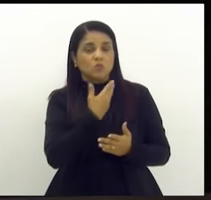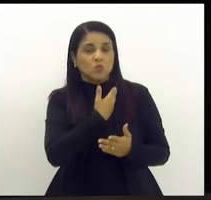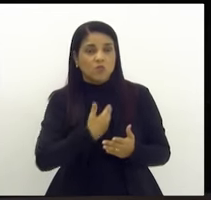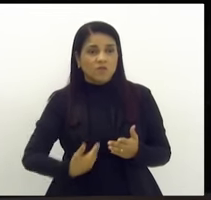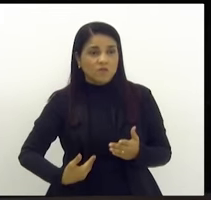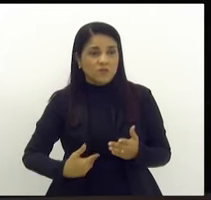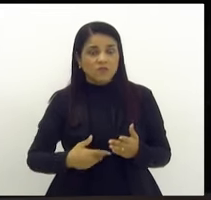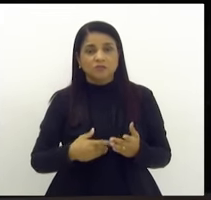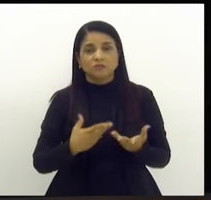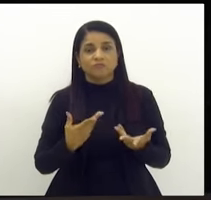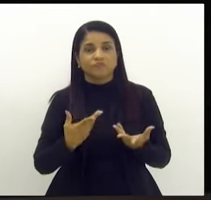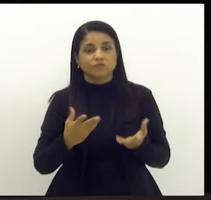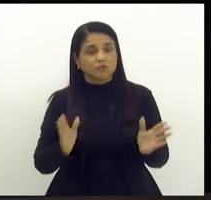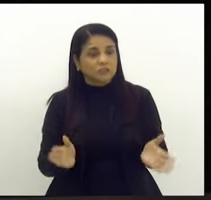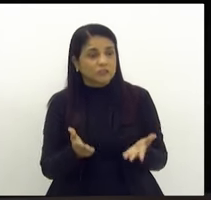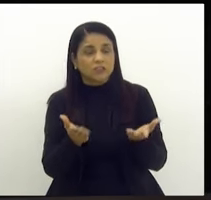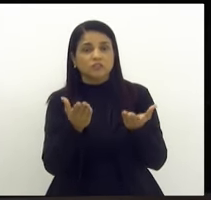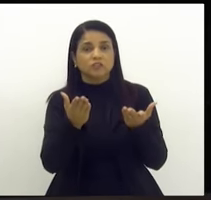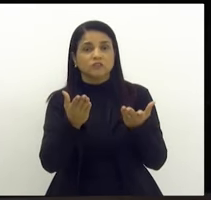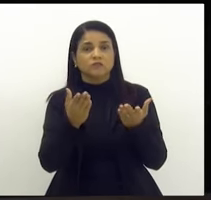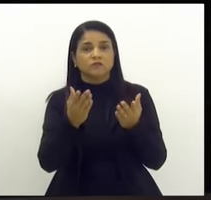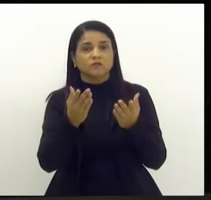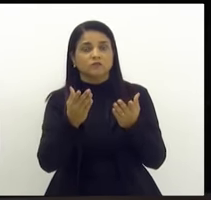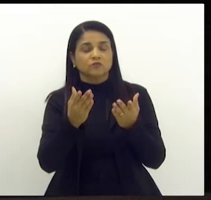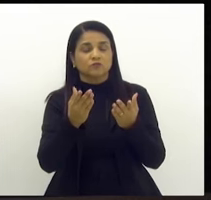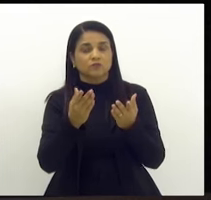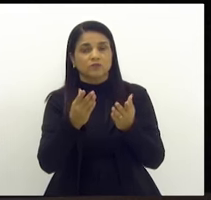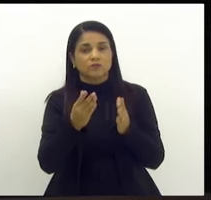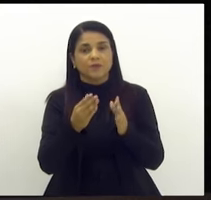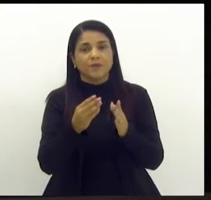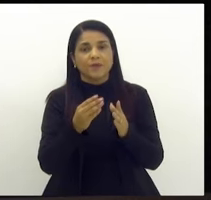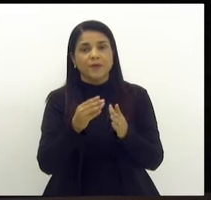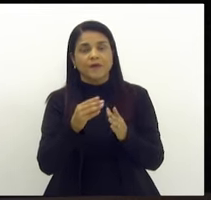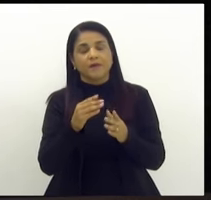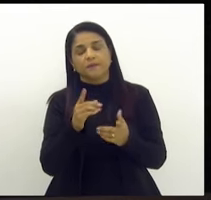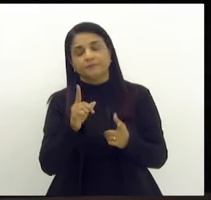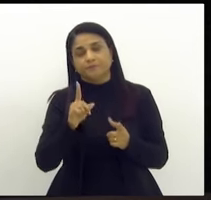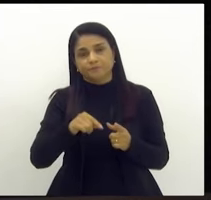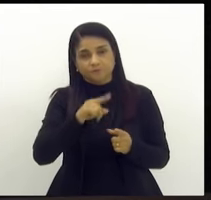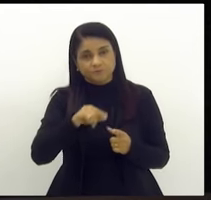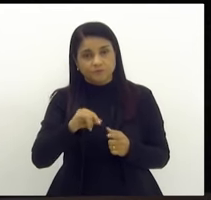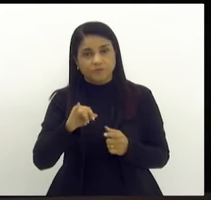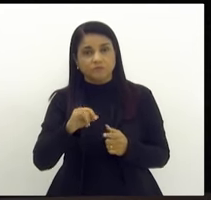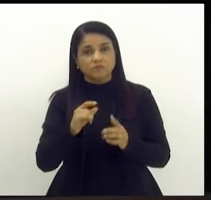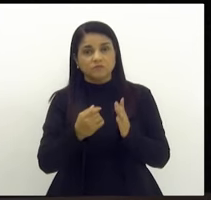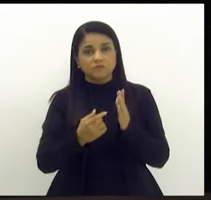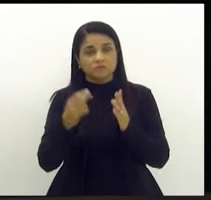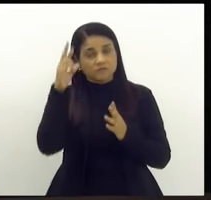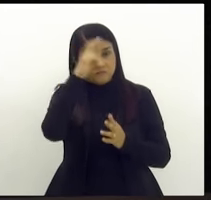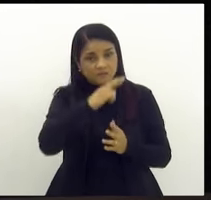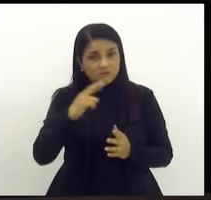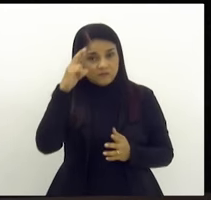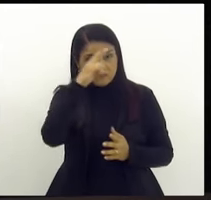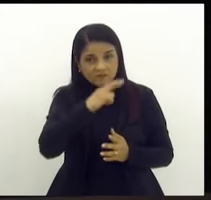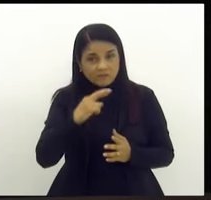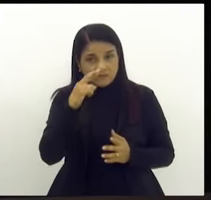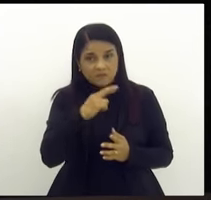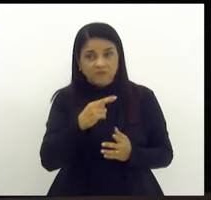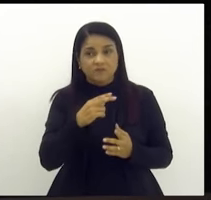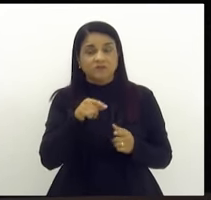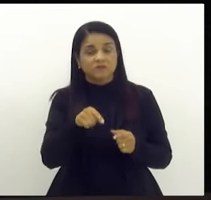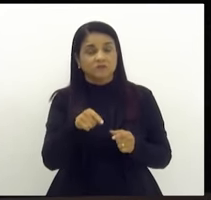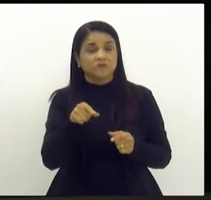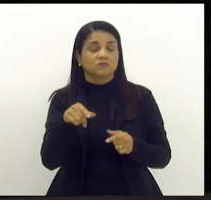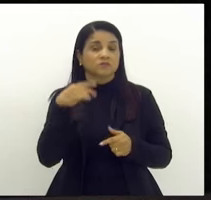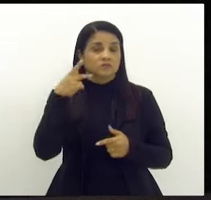revê os incentivos e as isenções fiscais como o deputad Paulo colocou aqui que absorve